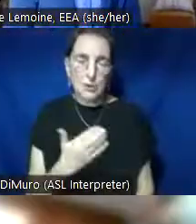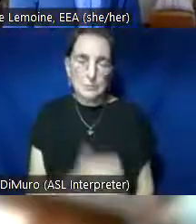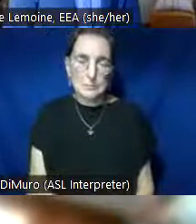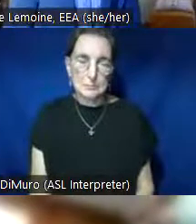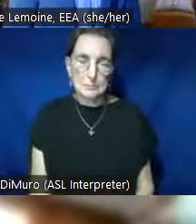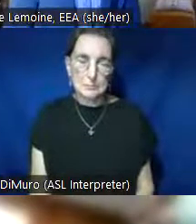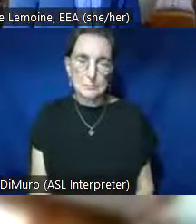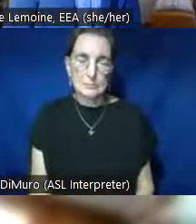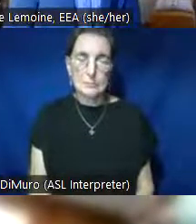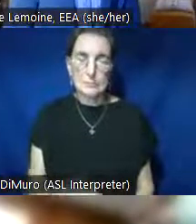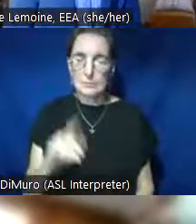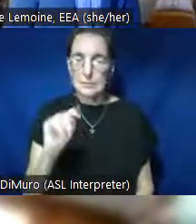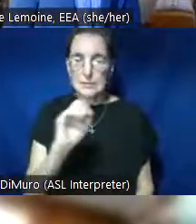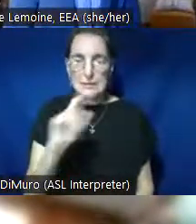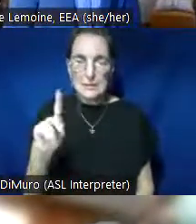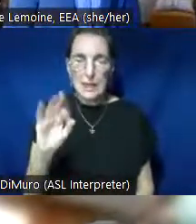Obrigada.